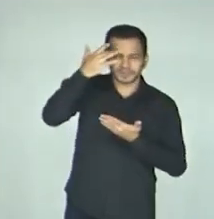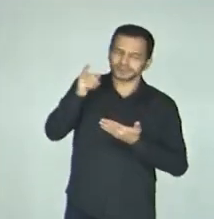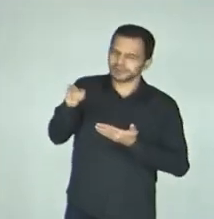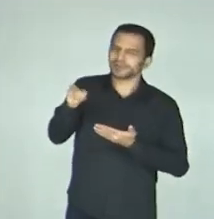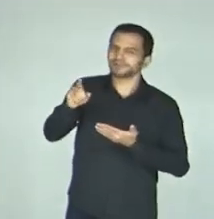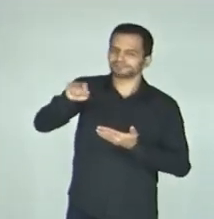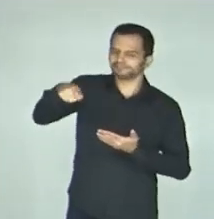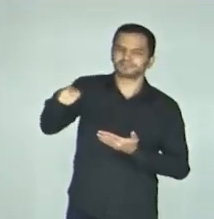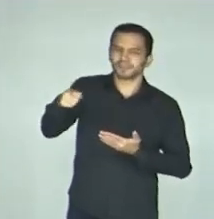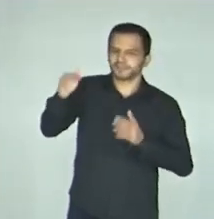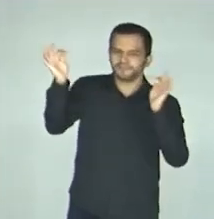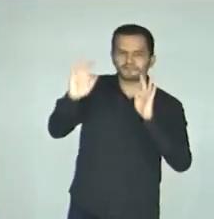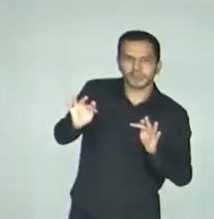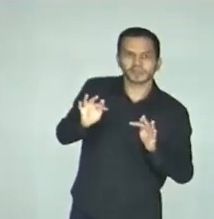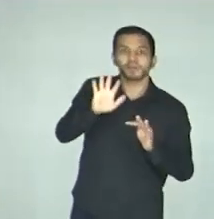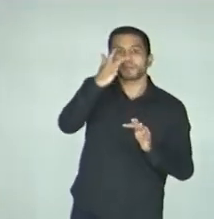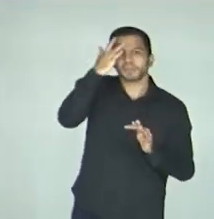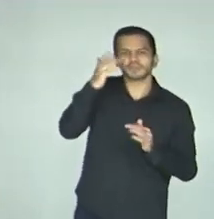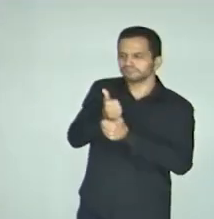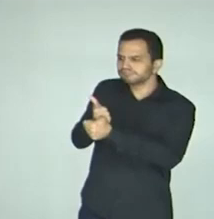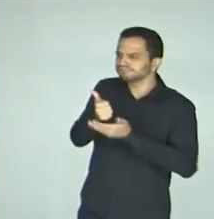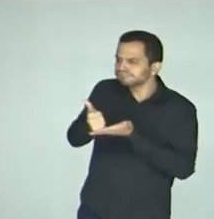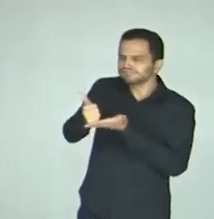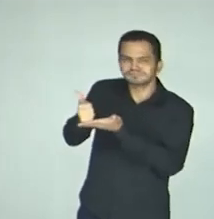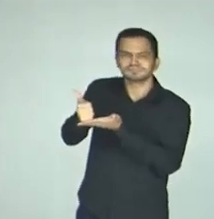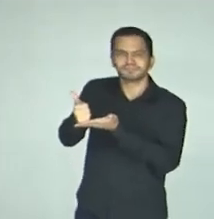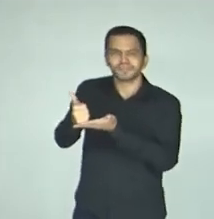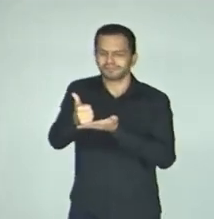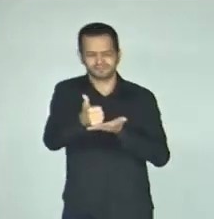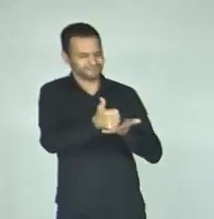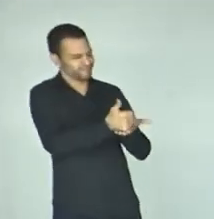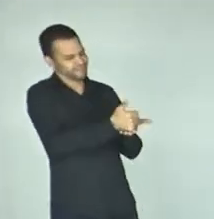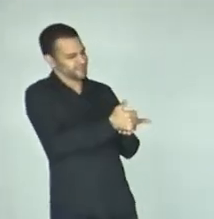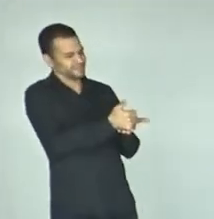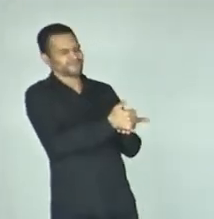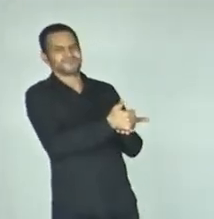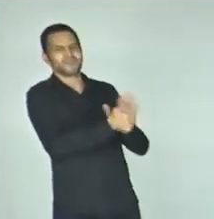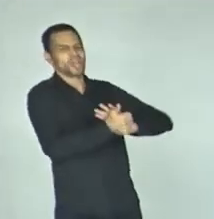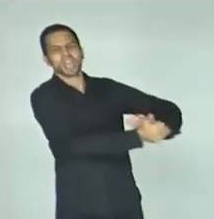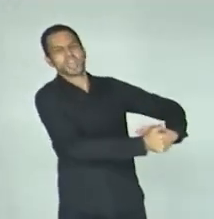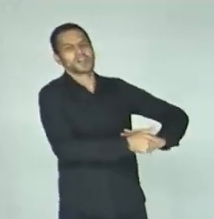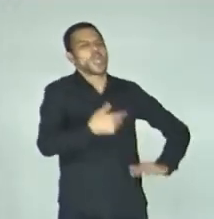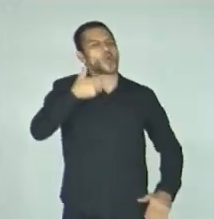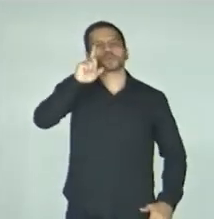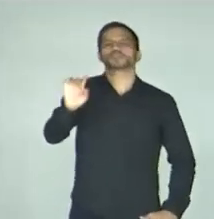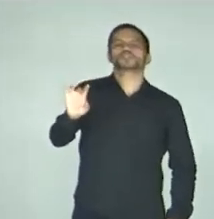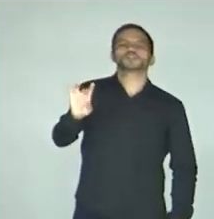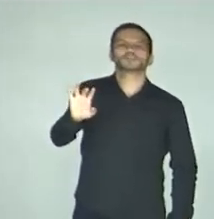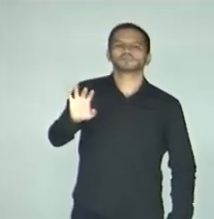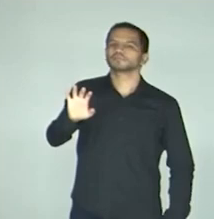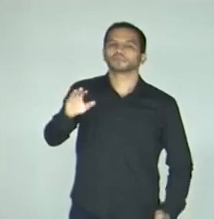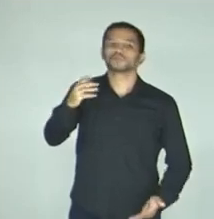felizes de baixo uma cobertura de uma orientação é mas sua arrogância desfez perder tudo